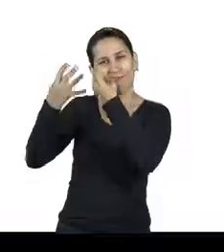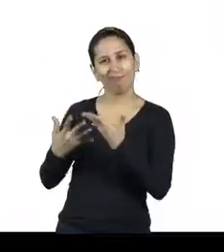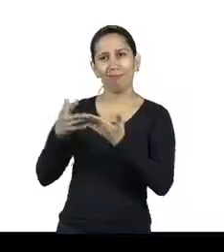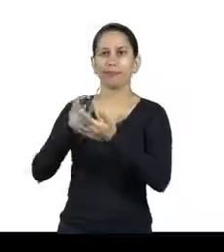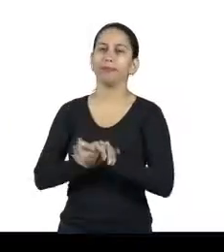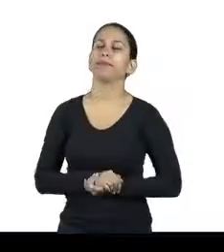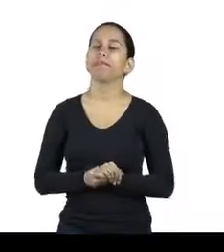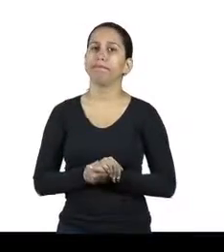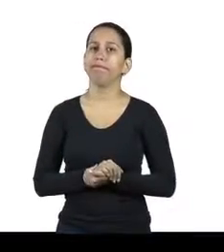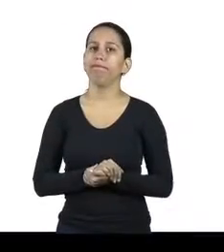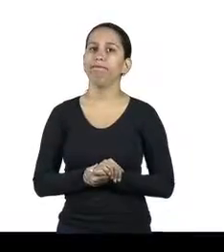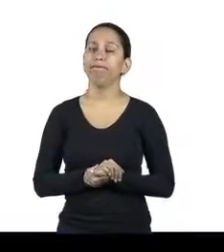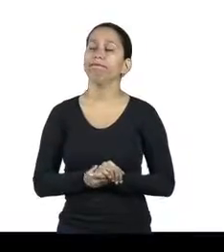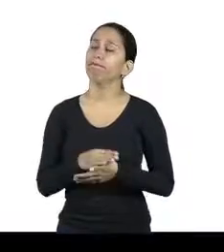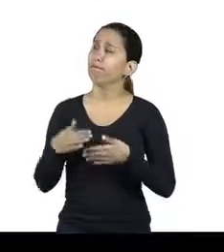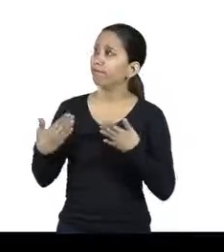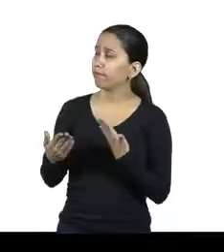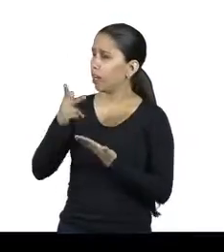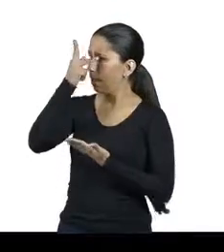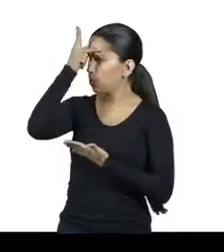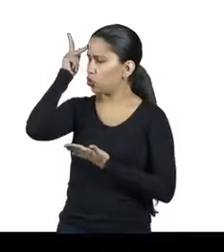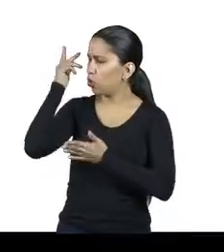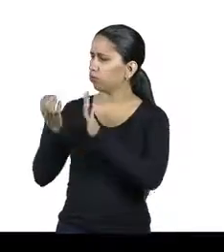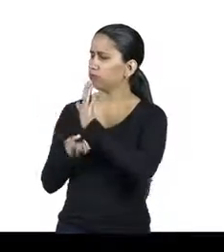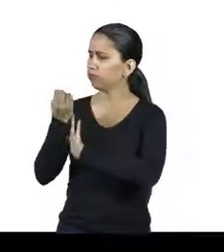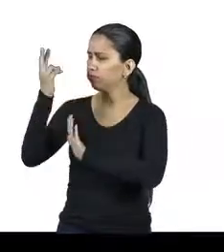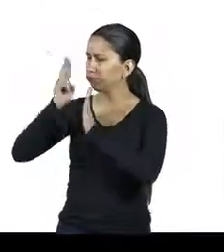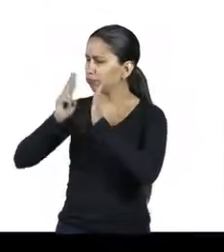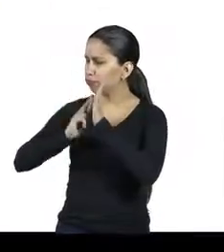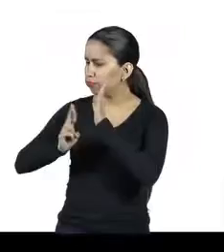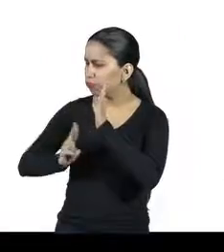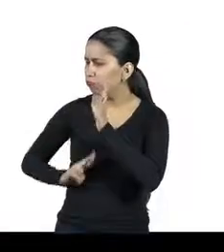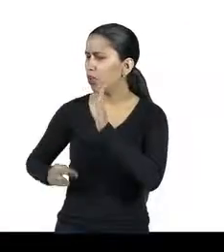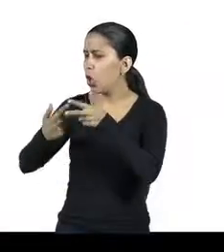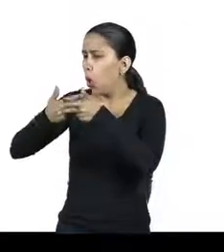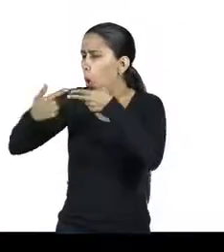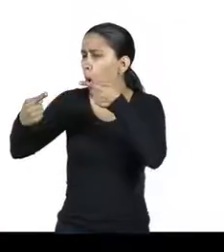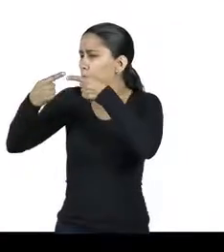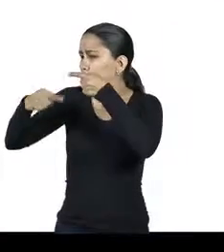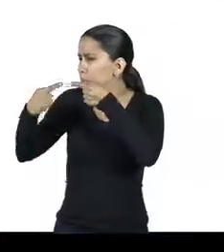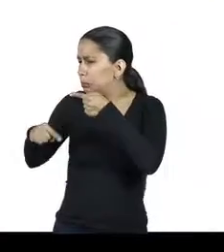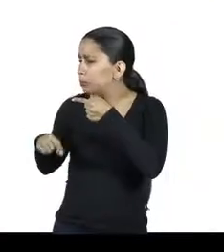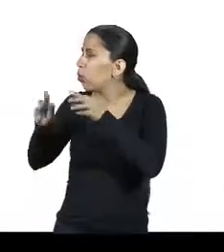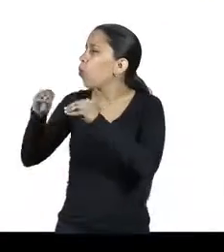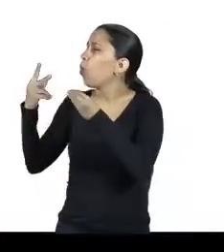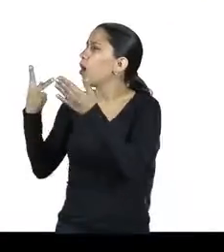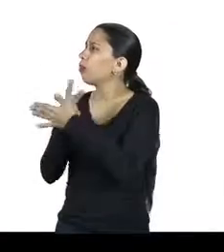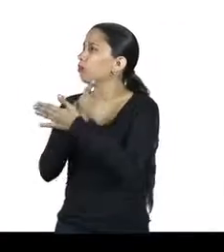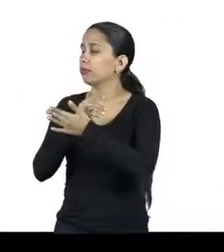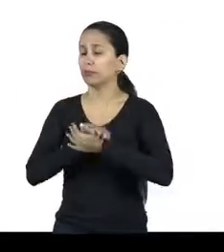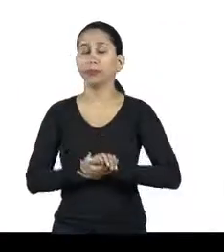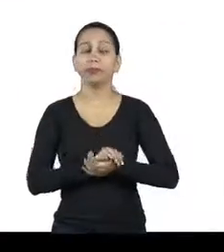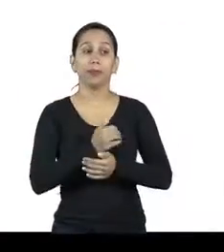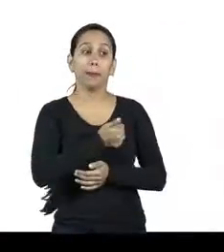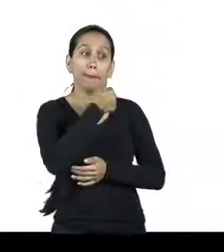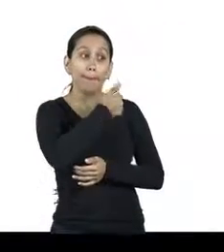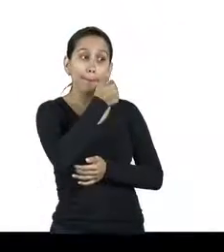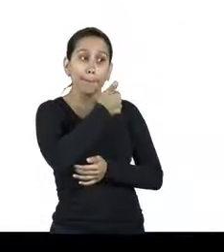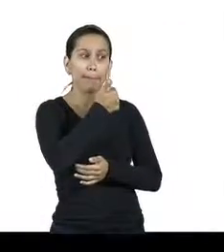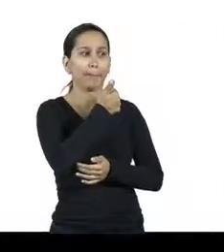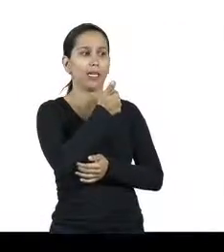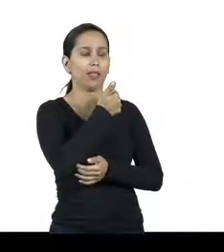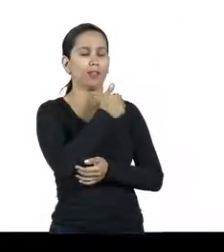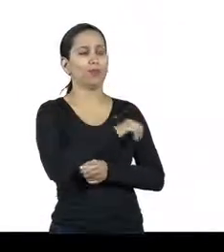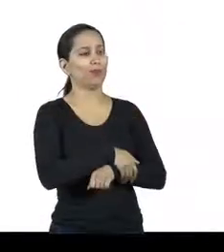é. Renata, a partir do momento em que uma pessoa faz o relatório da não conformidade, o que acontece? Primeiramente, o desvio